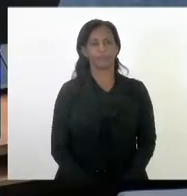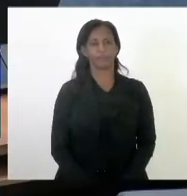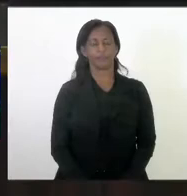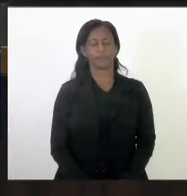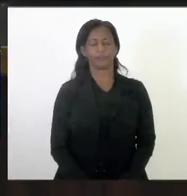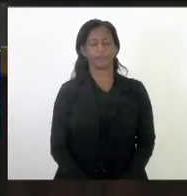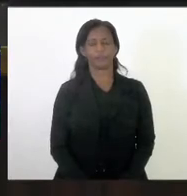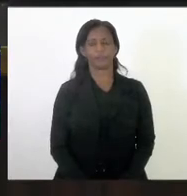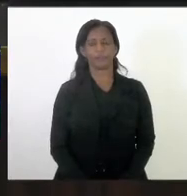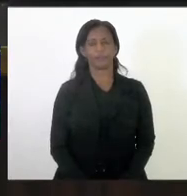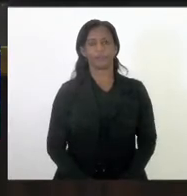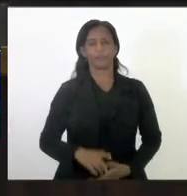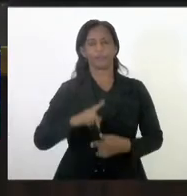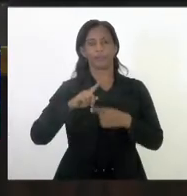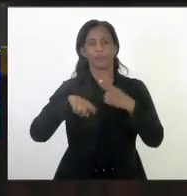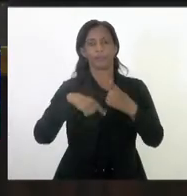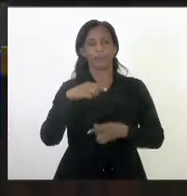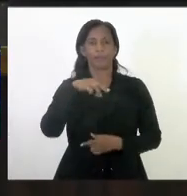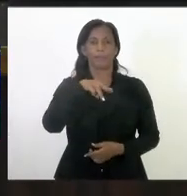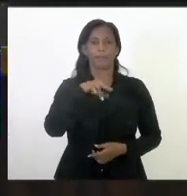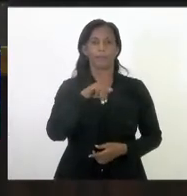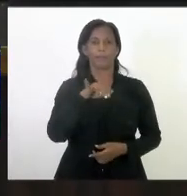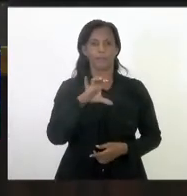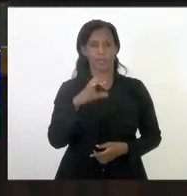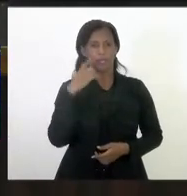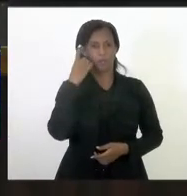Próximo orador inscrito é o deputado Carlos Mink.